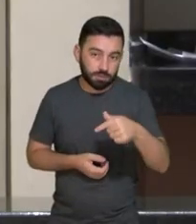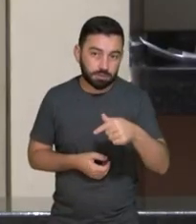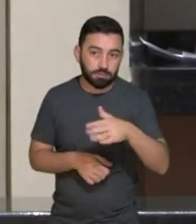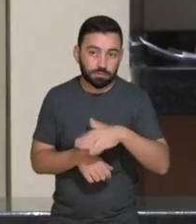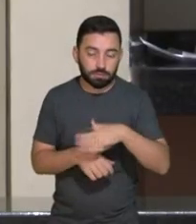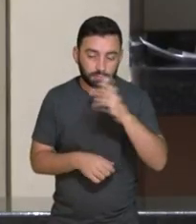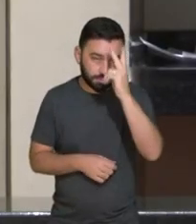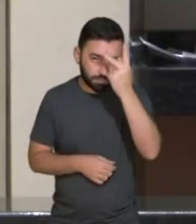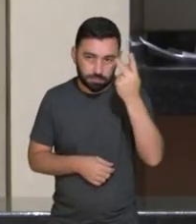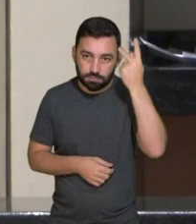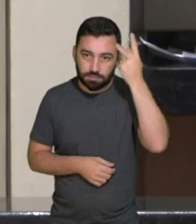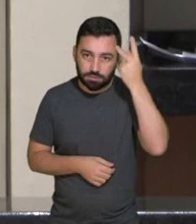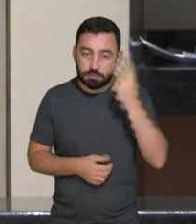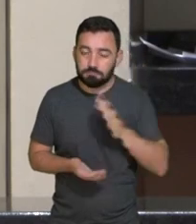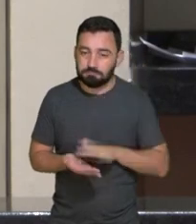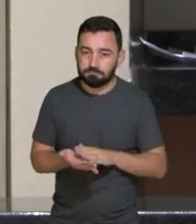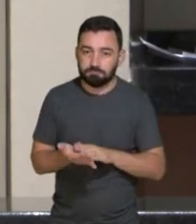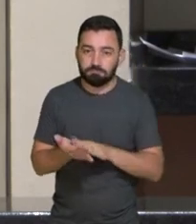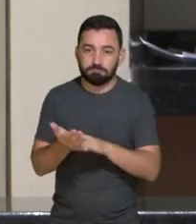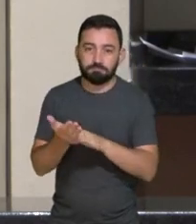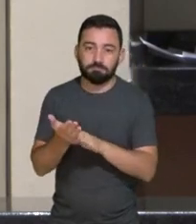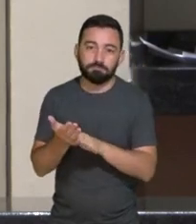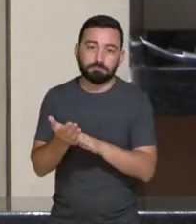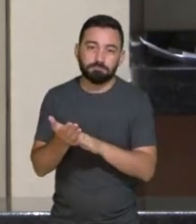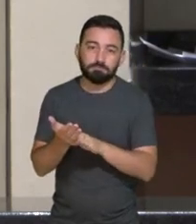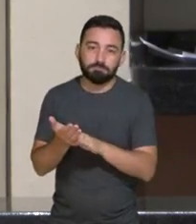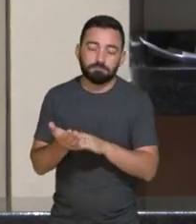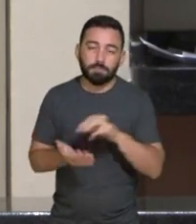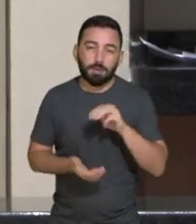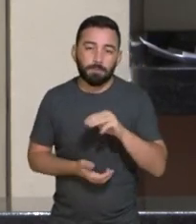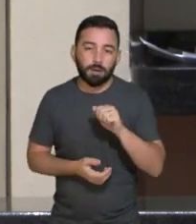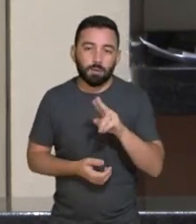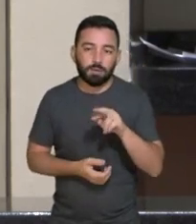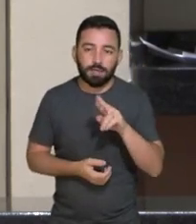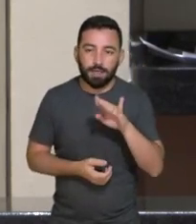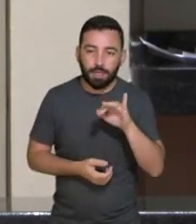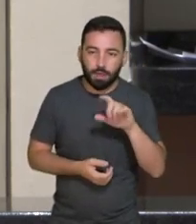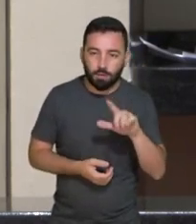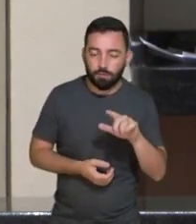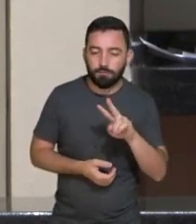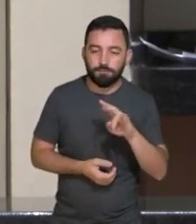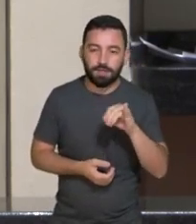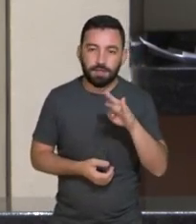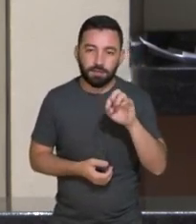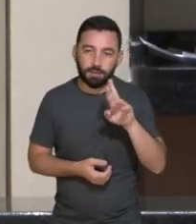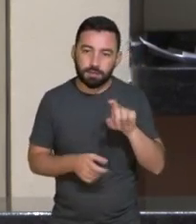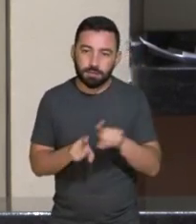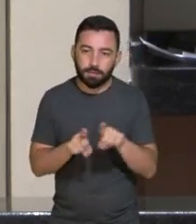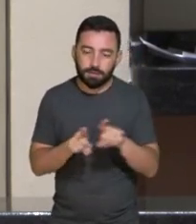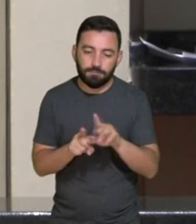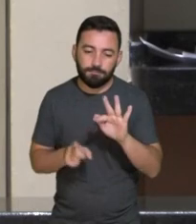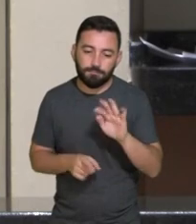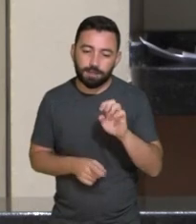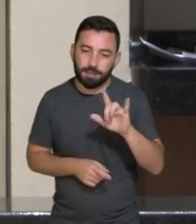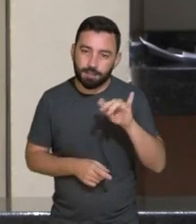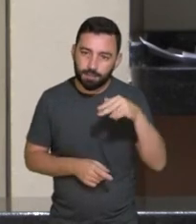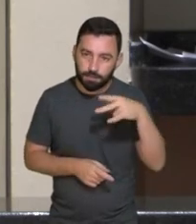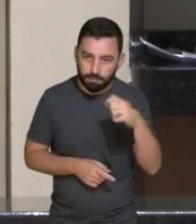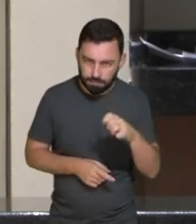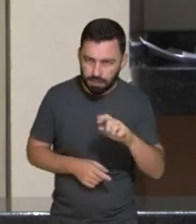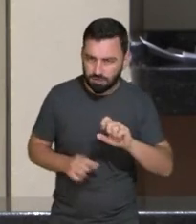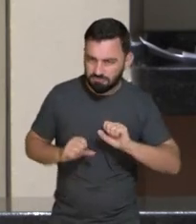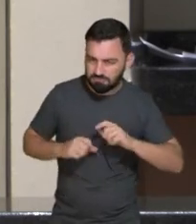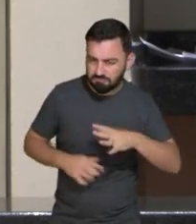Paulinha, manifestando aplausos aos senhores Mauriel Vieira e Felipe Cardoso Ferreira, policiais militares, por ater bravura